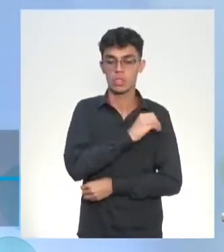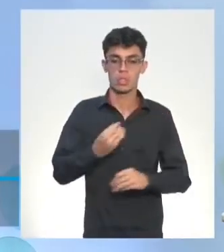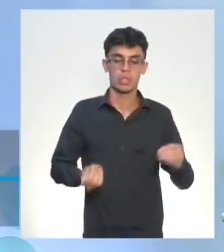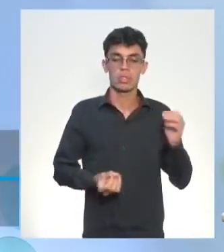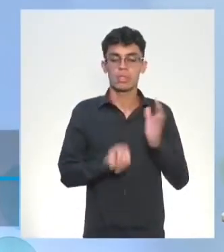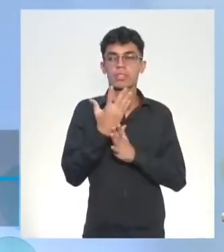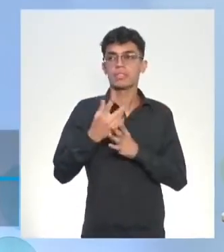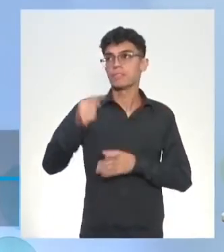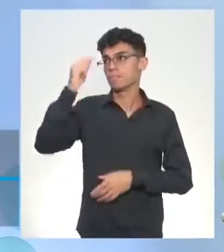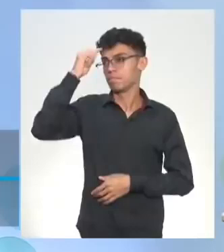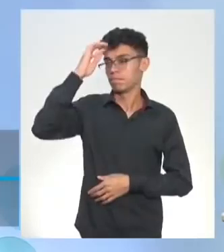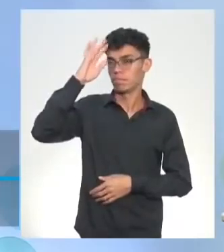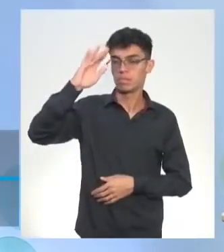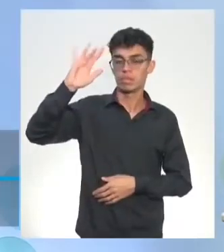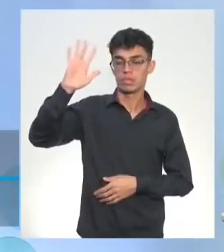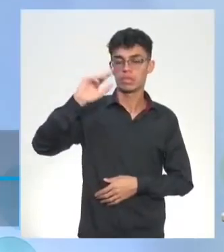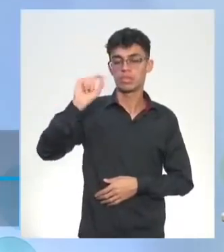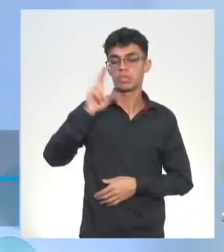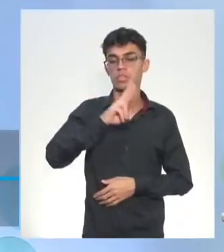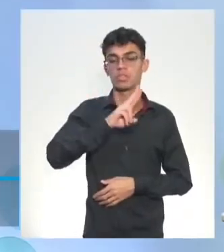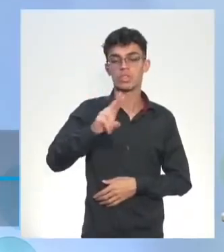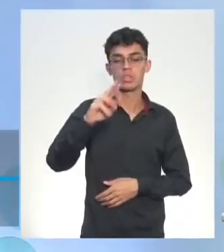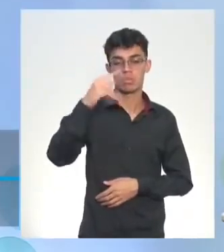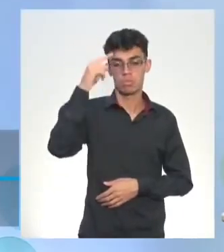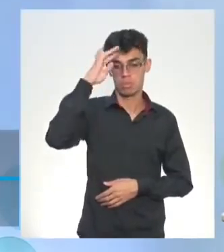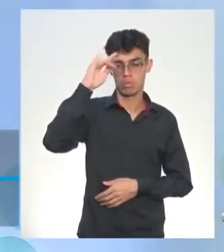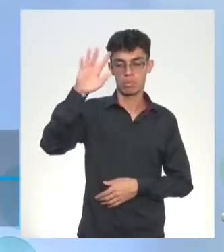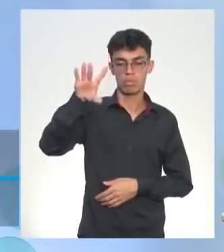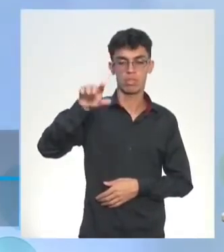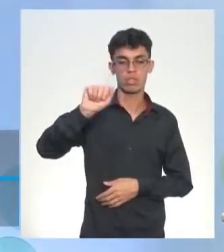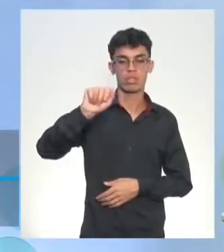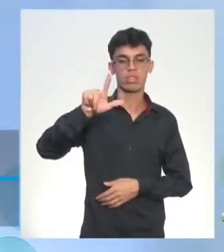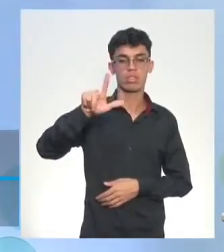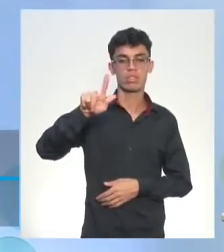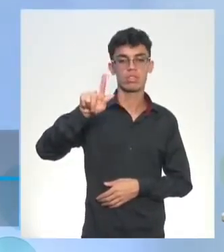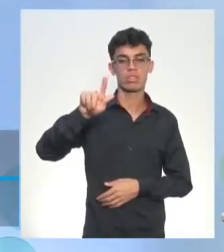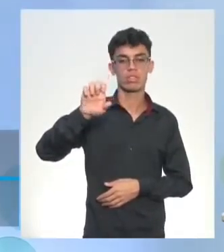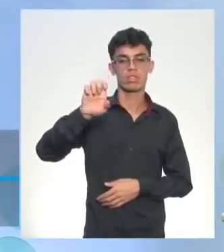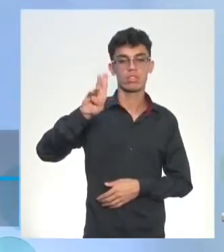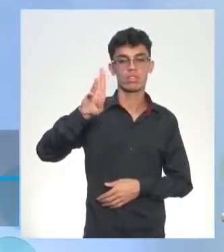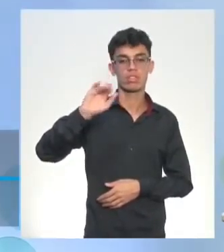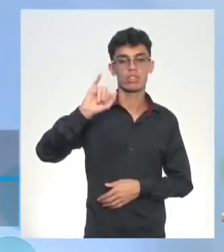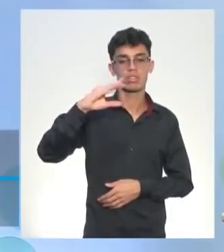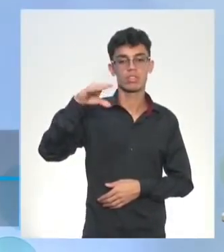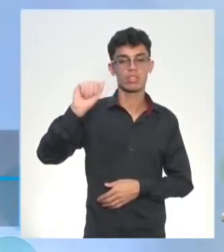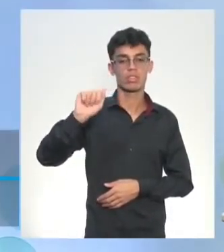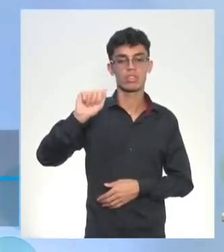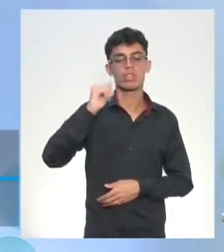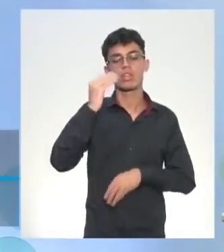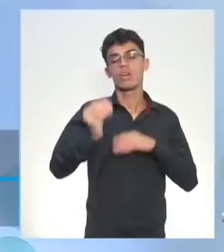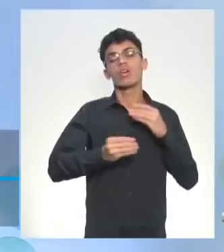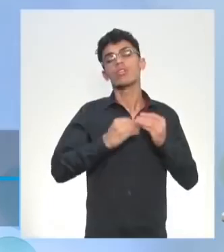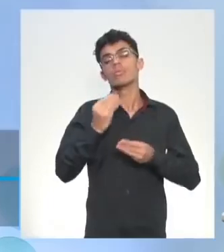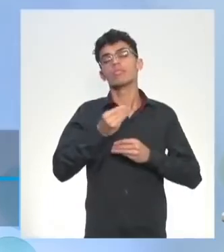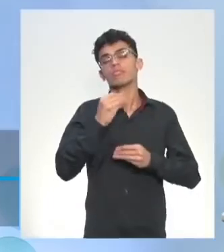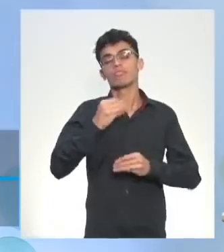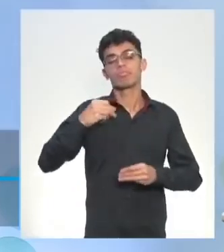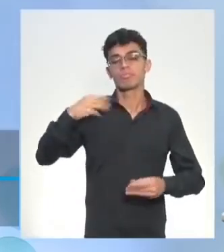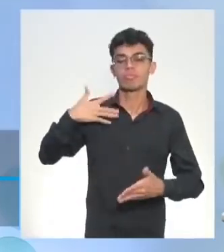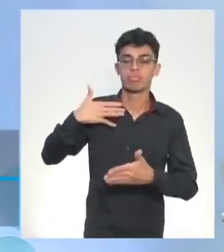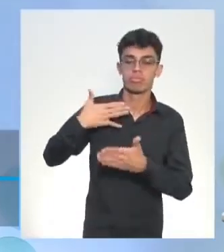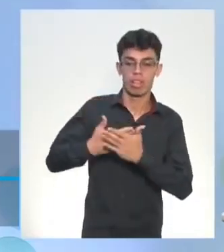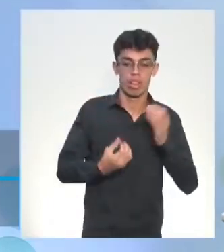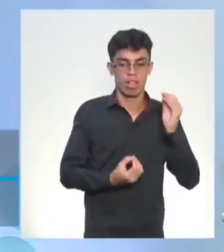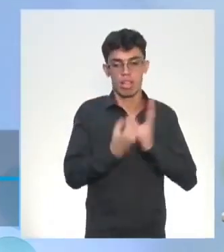si esse pensamento que a gente vai chamar de pensamento algébrico. Mais do que saber operar, saber como foi que ele foi